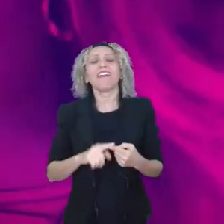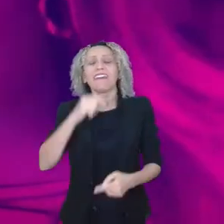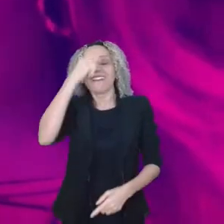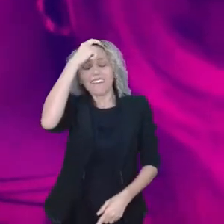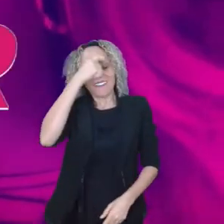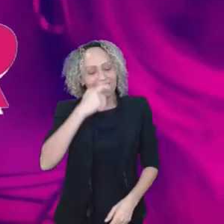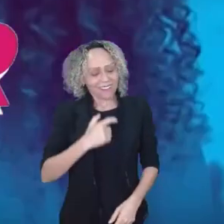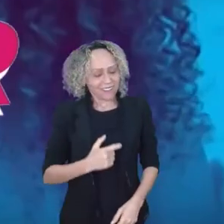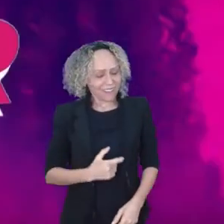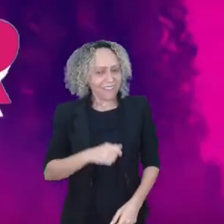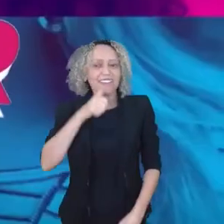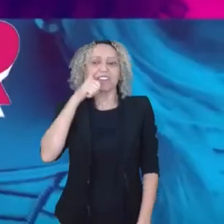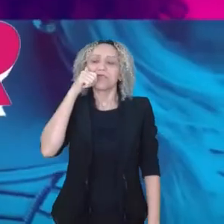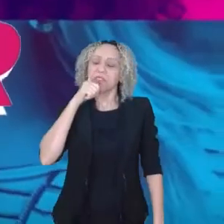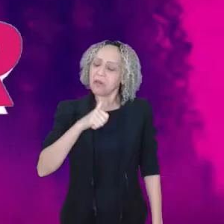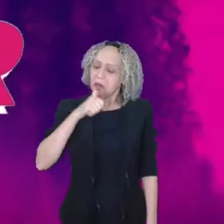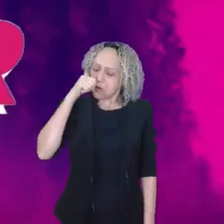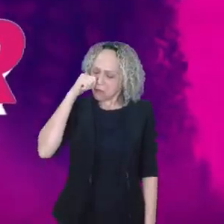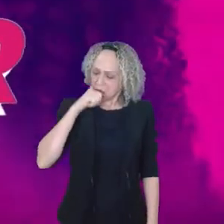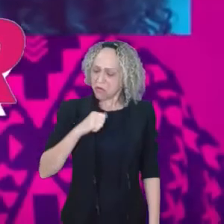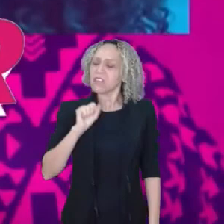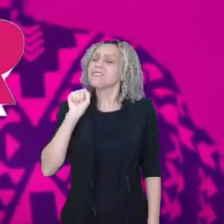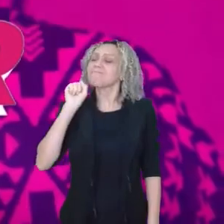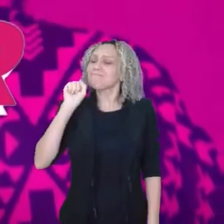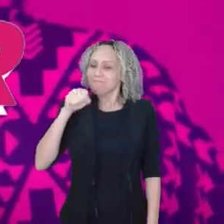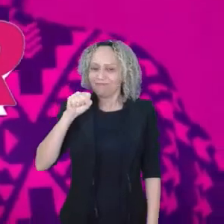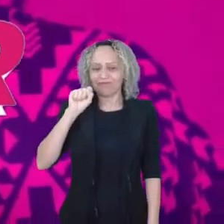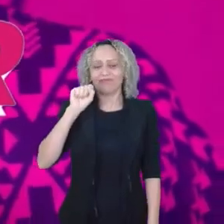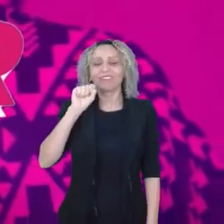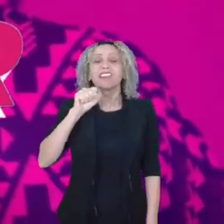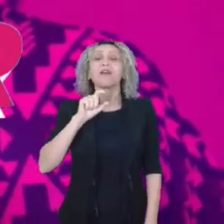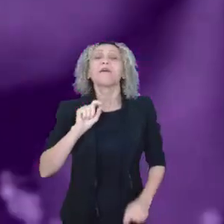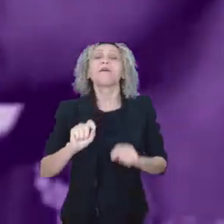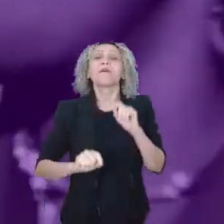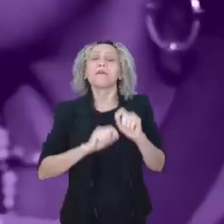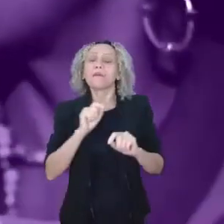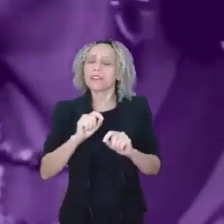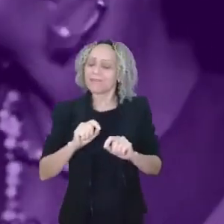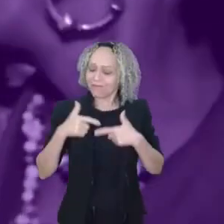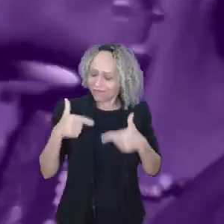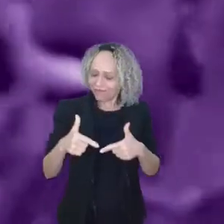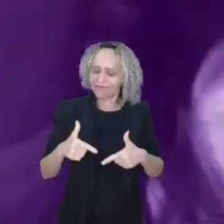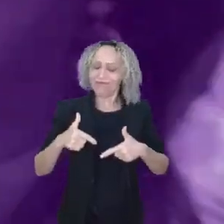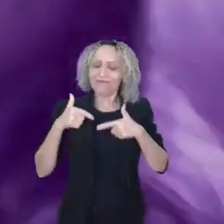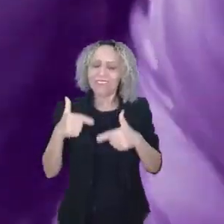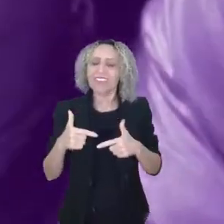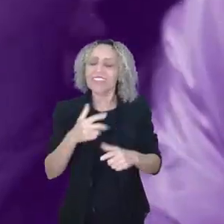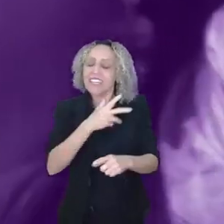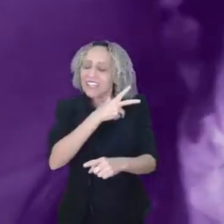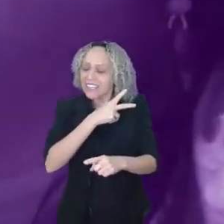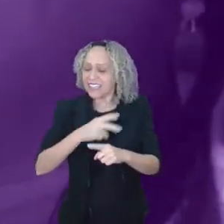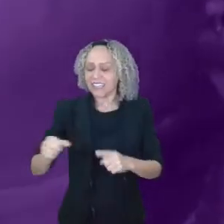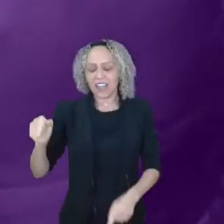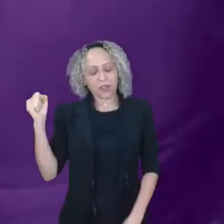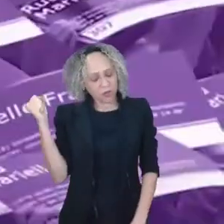Porque eu sou mulher pra fazer